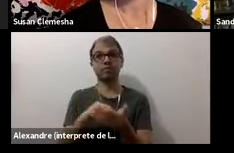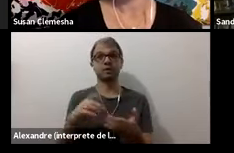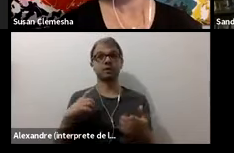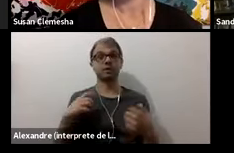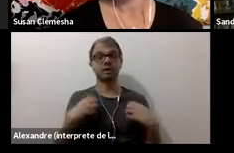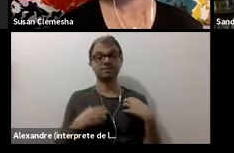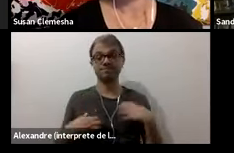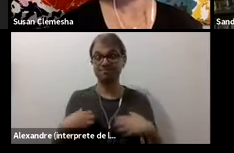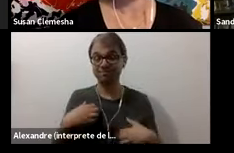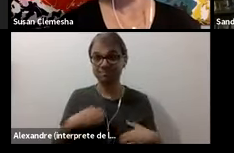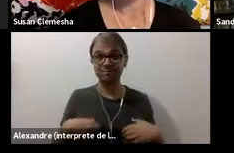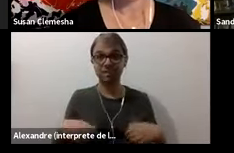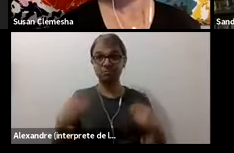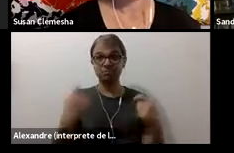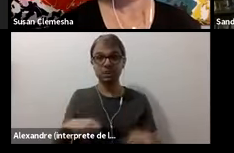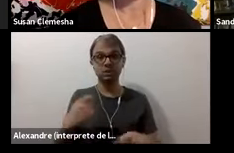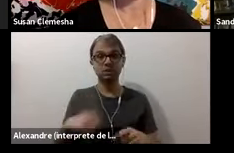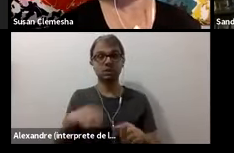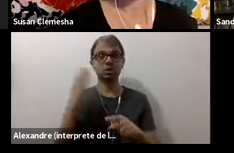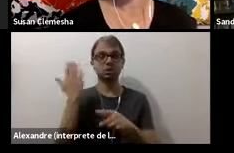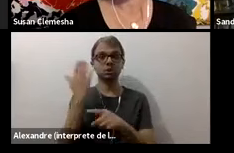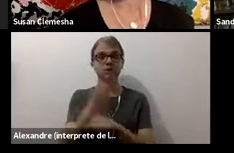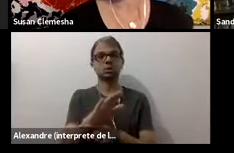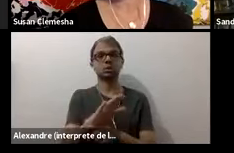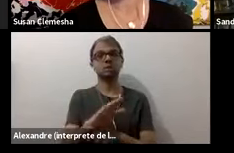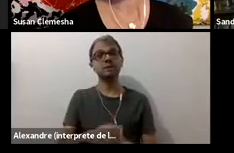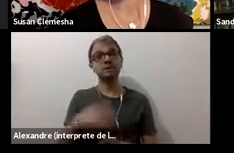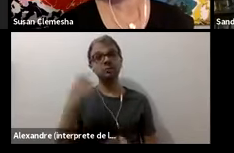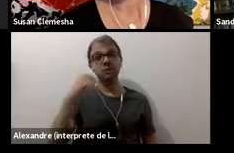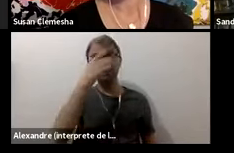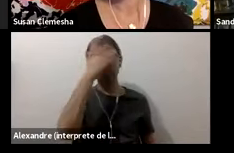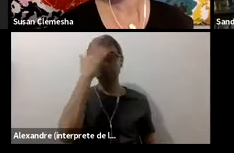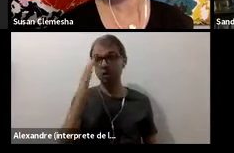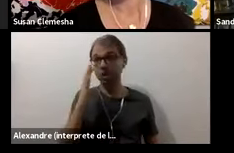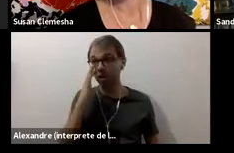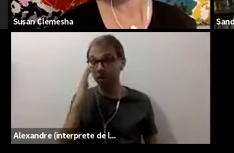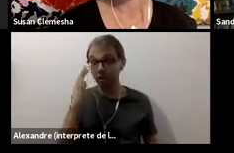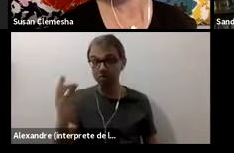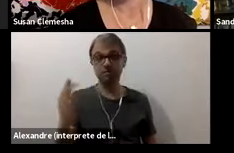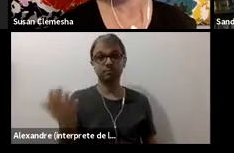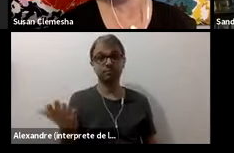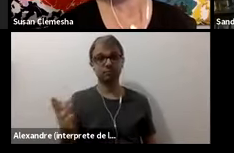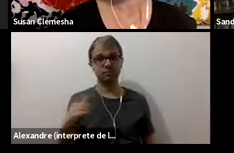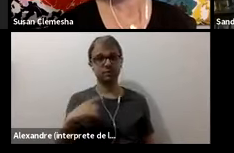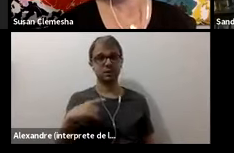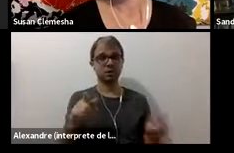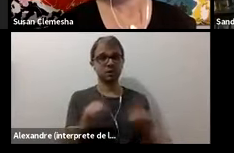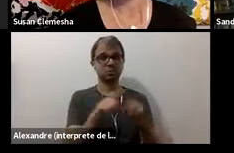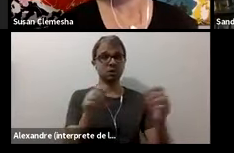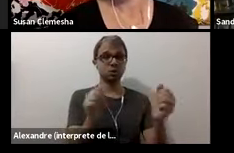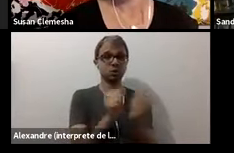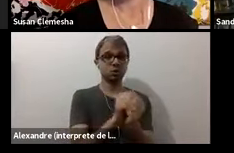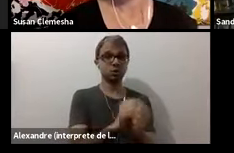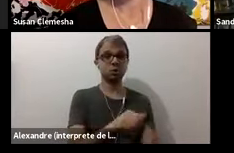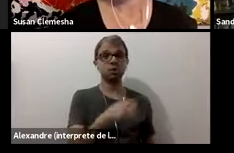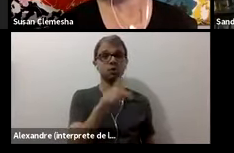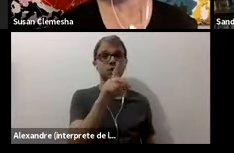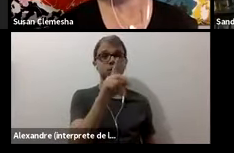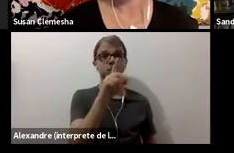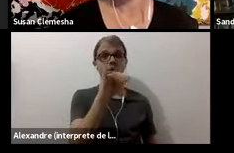estão precisando de um ouvido amigo, e a gente está aí com o pessoal da Deep School, que está